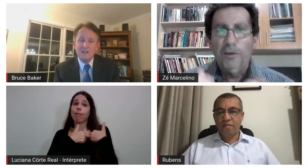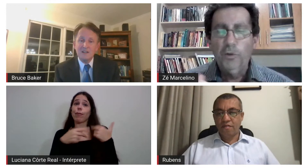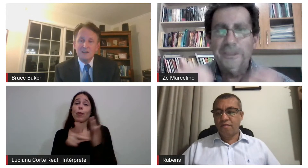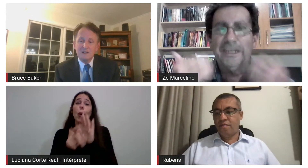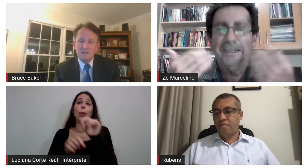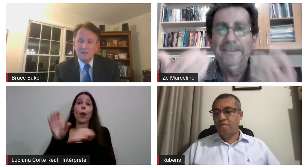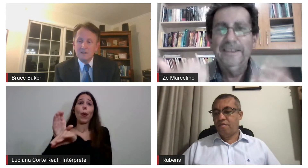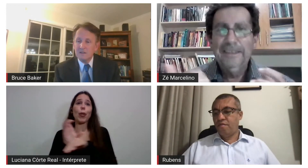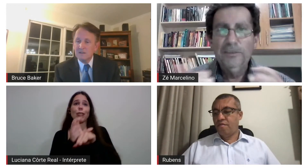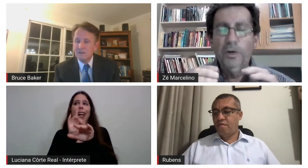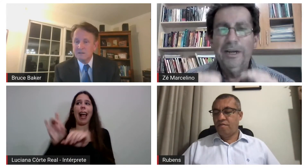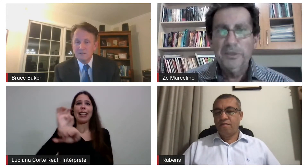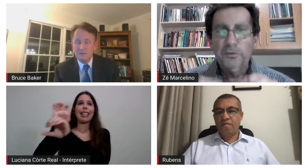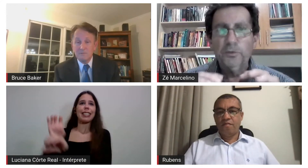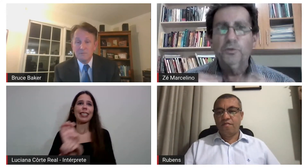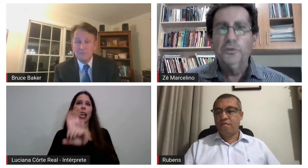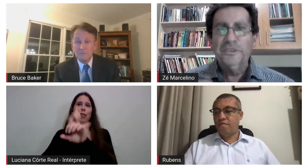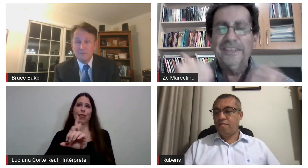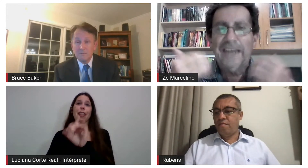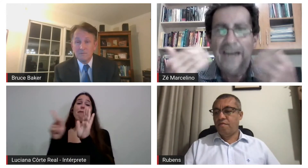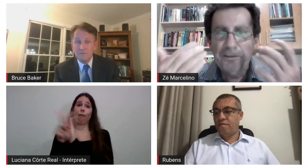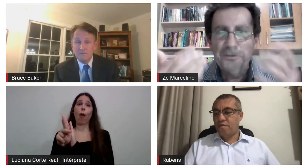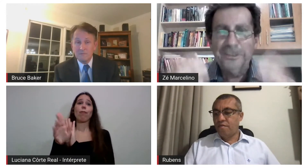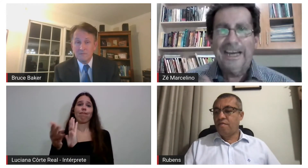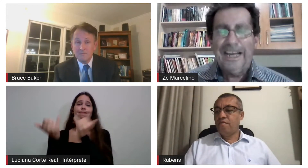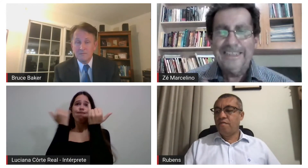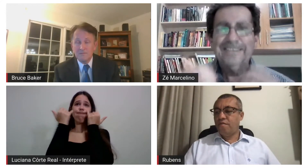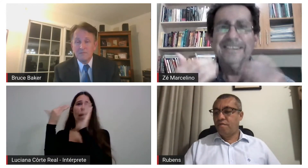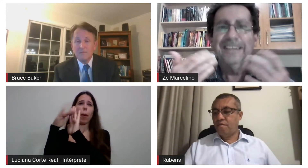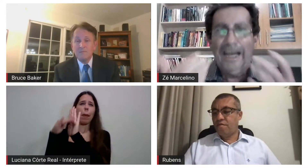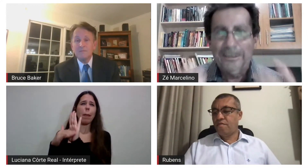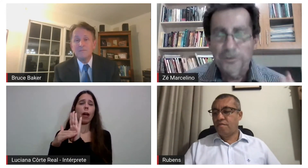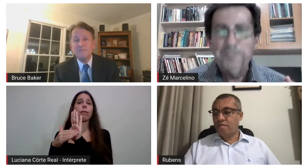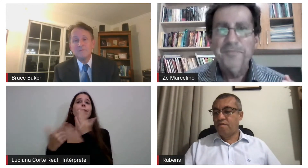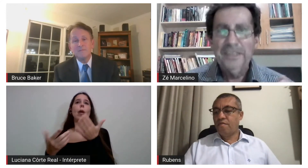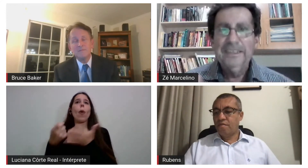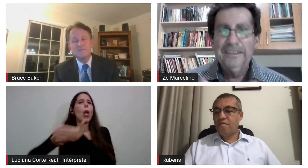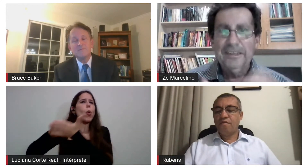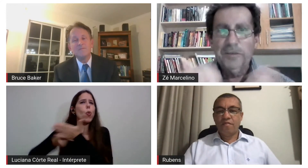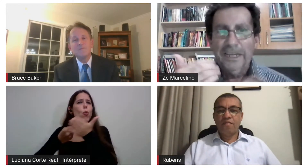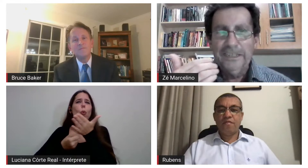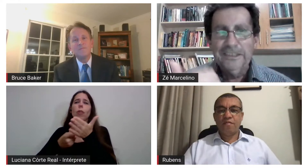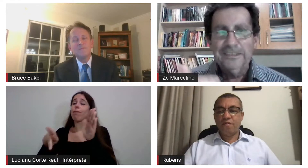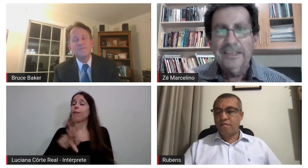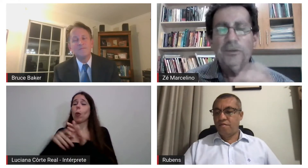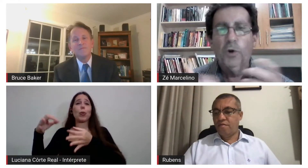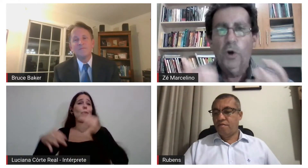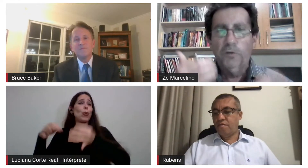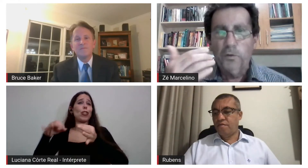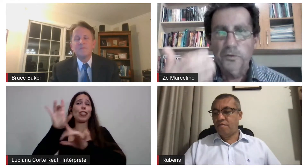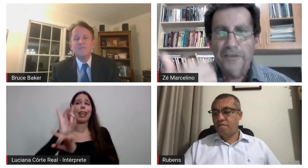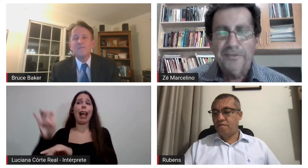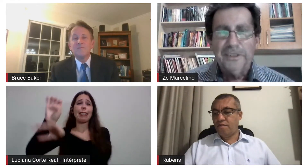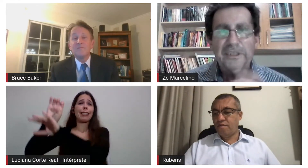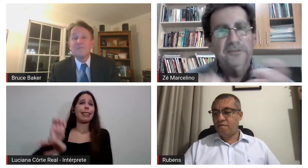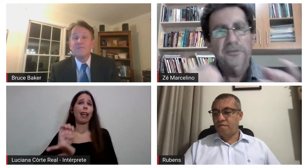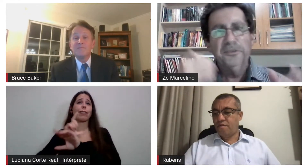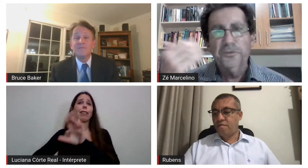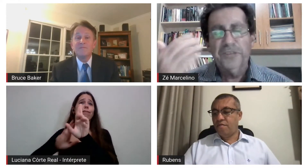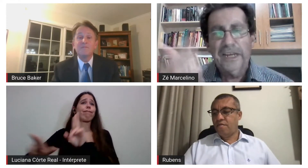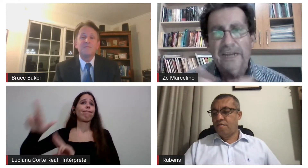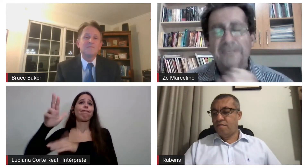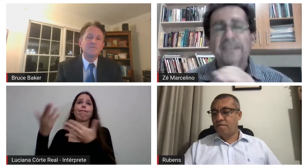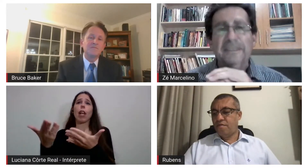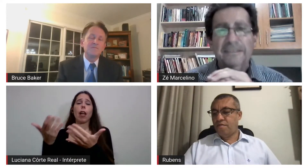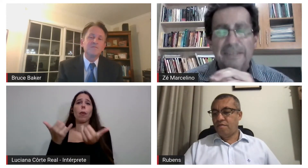é uma luta no âmbito do judiciário de cada estado. Então, o que ele diz é que houve alguns avanços,